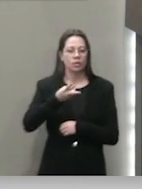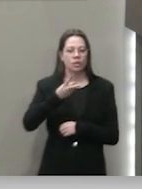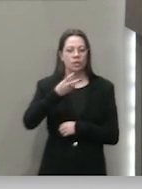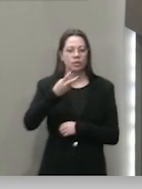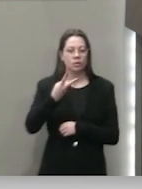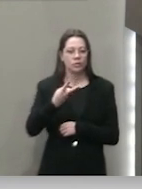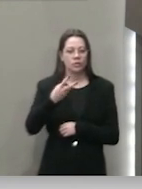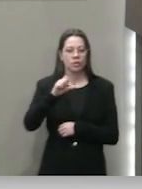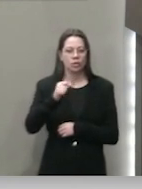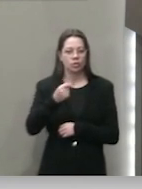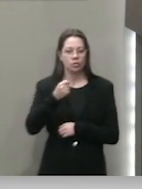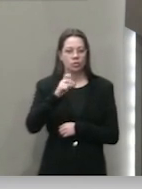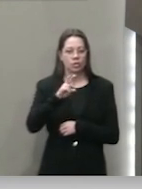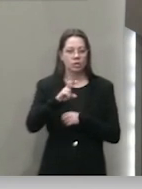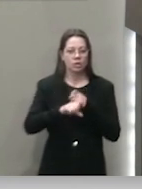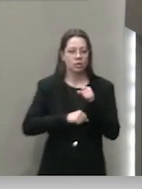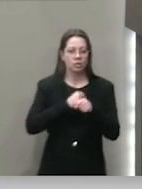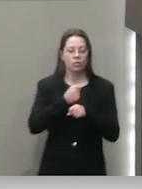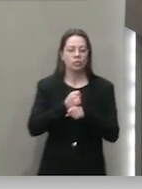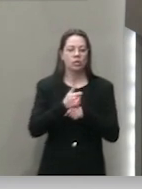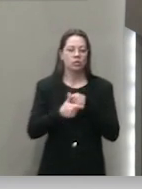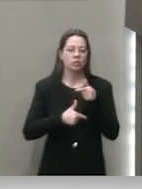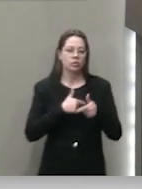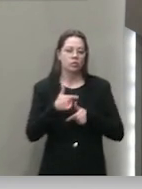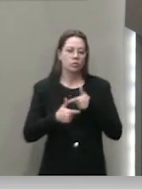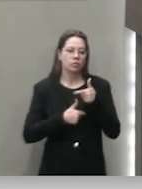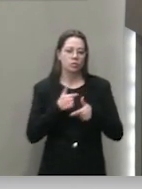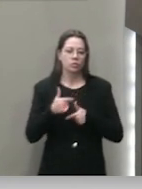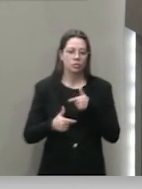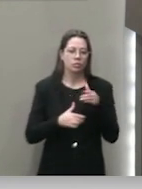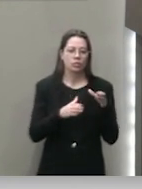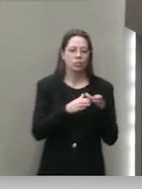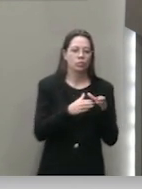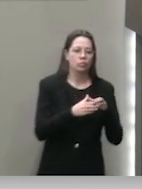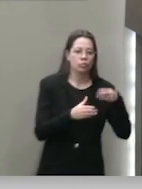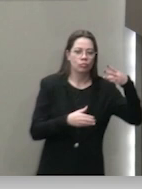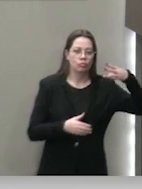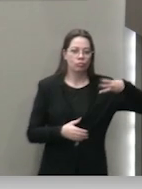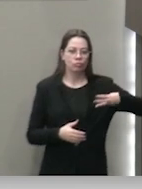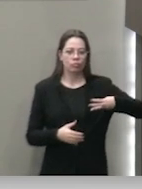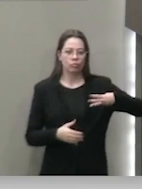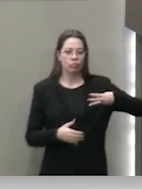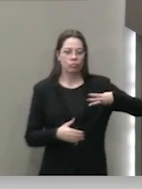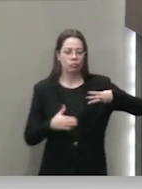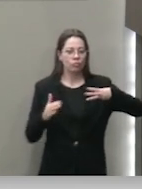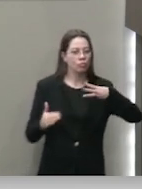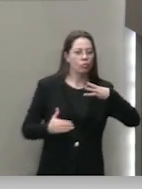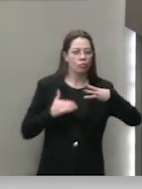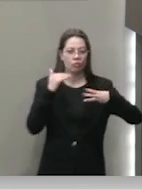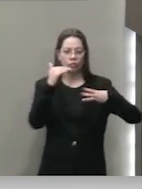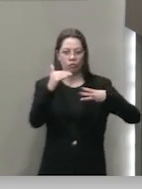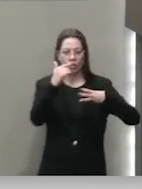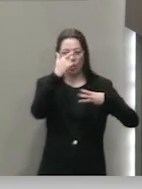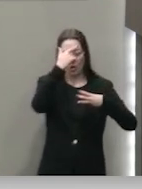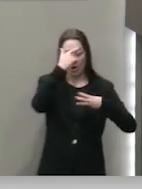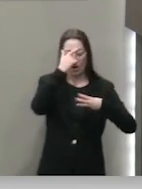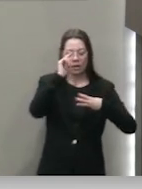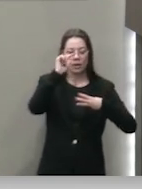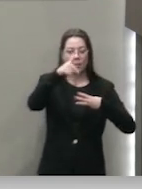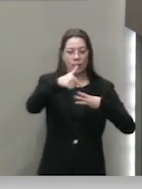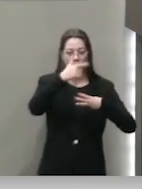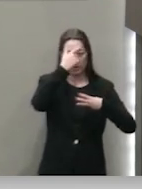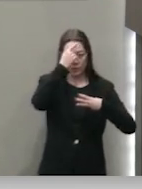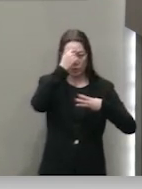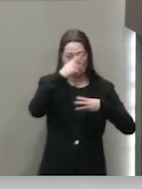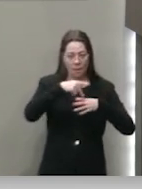3.228, ele tem 5 anos de rede e ele está no nível 3, ou seja, nível pós-graduado, então, ou seja, um